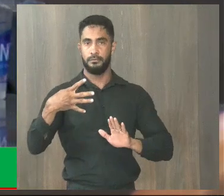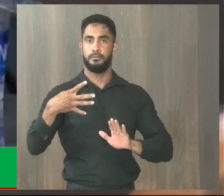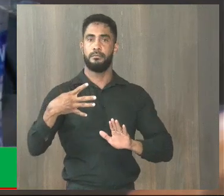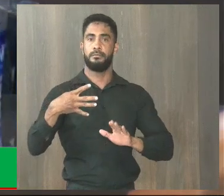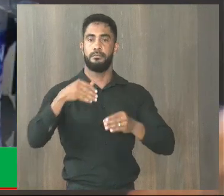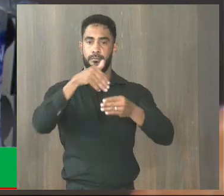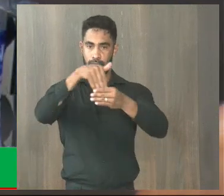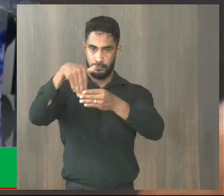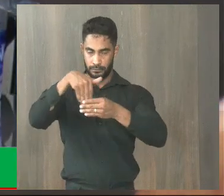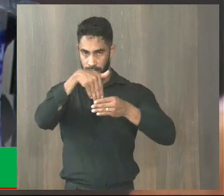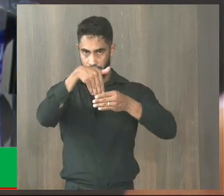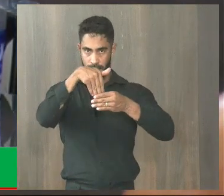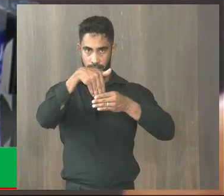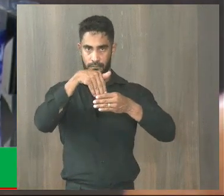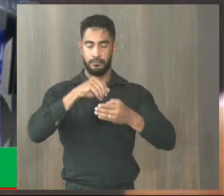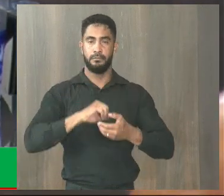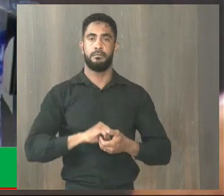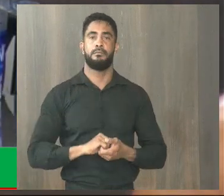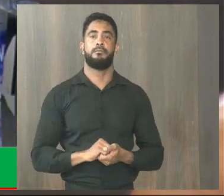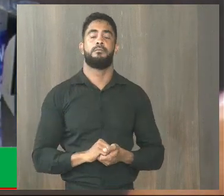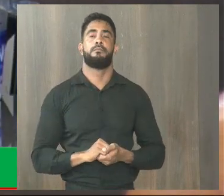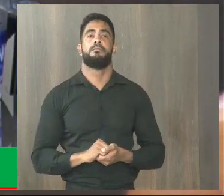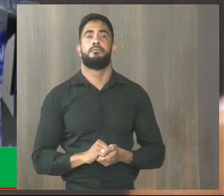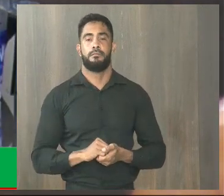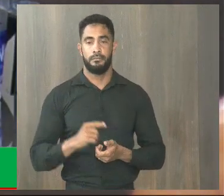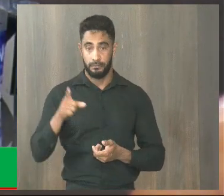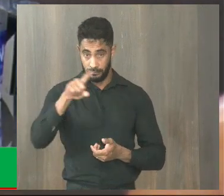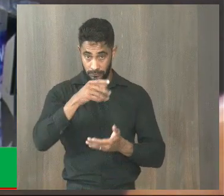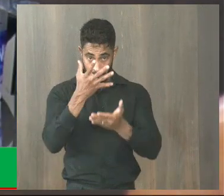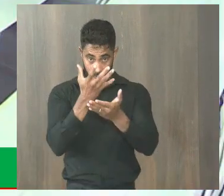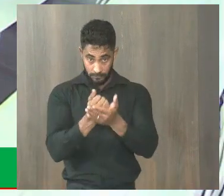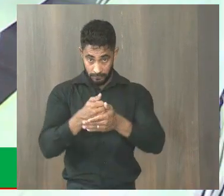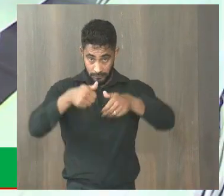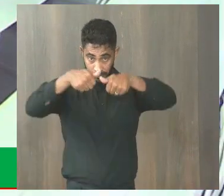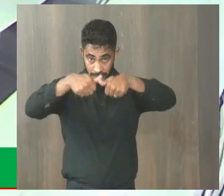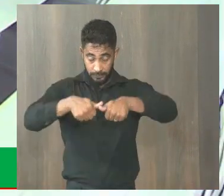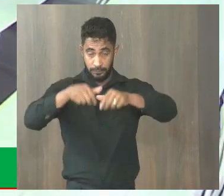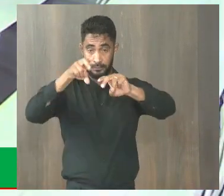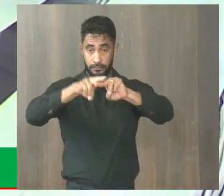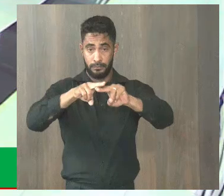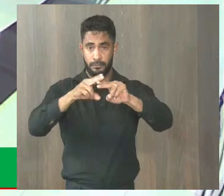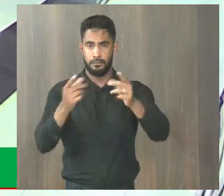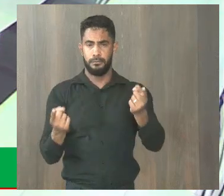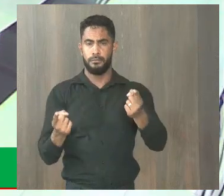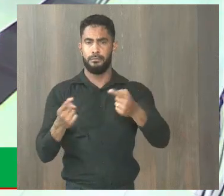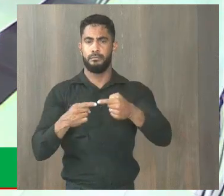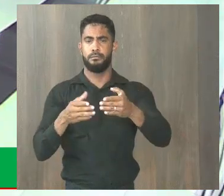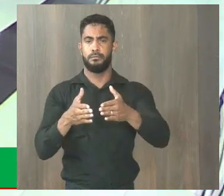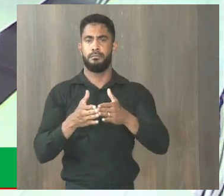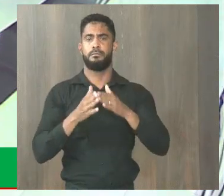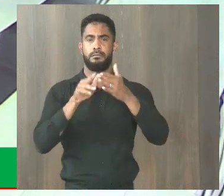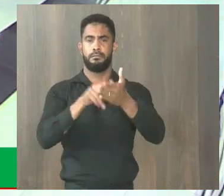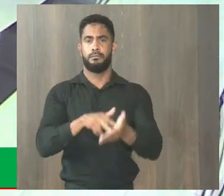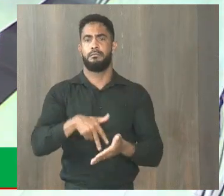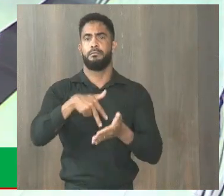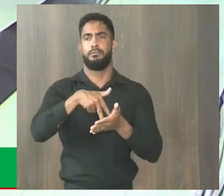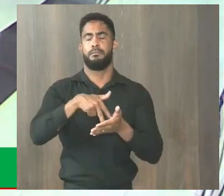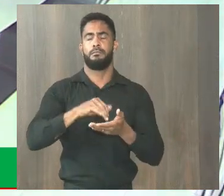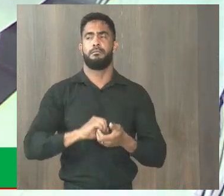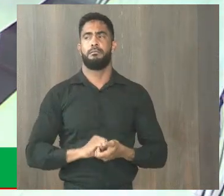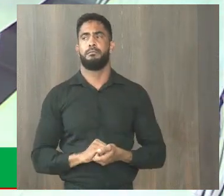004-2024 está em votação em primeiro turno. Quem for favorável, permaneça sentado. Os contrários, que se levantem.